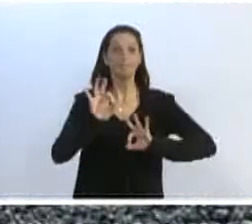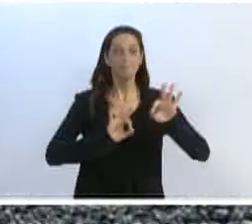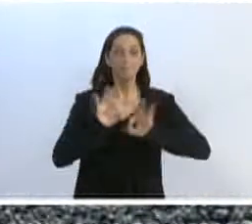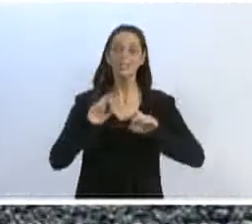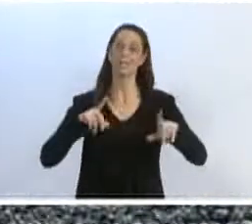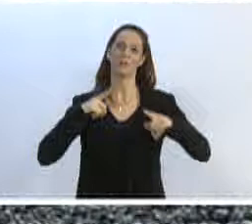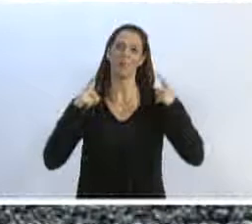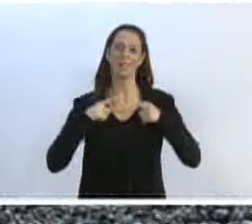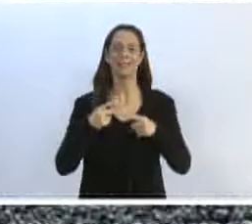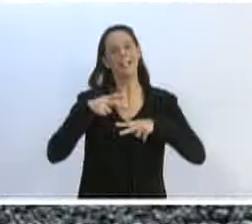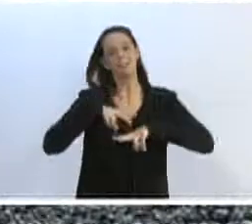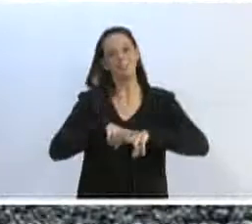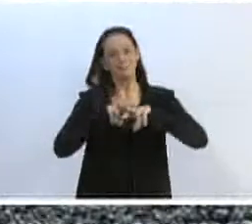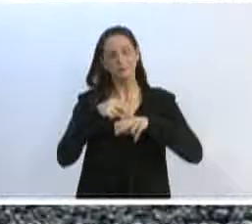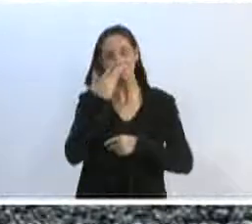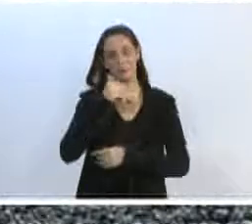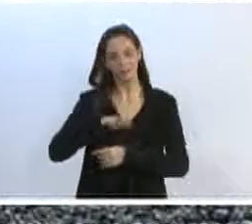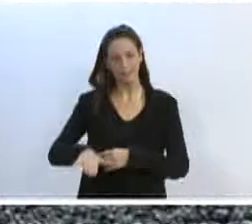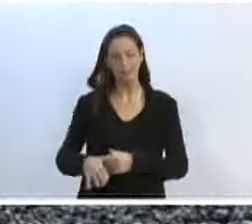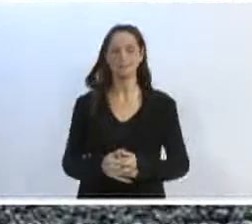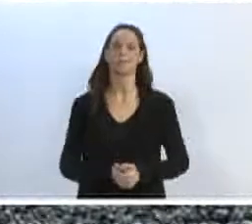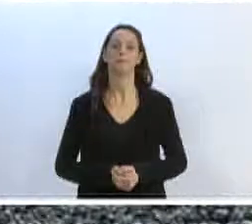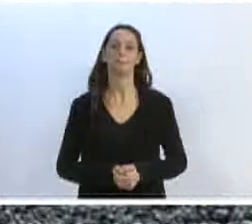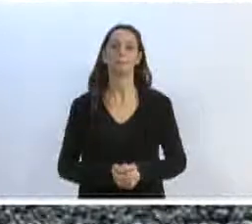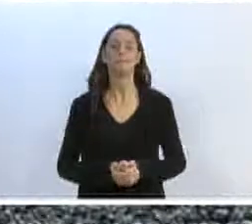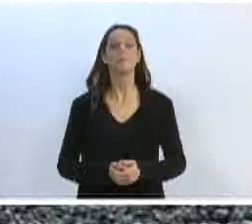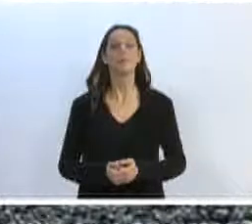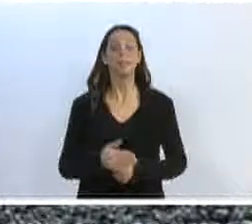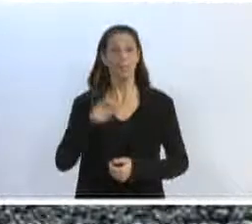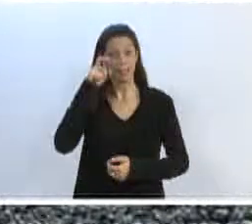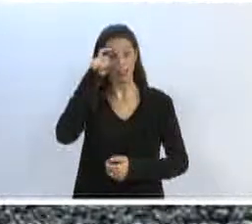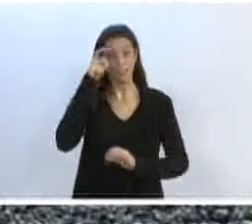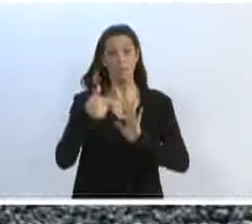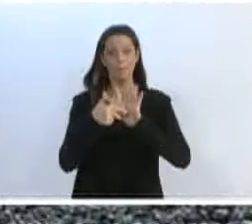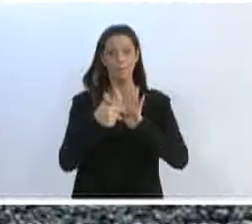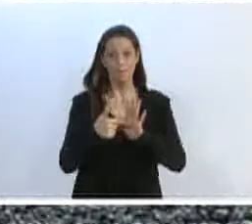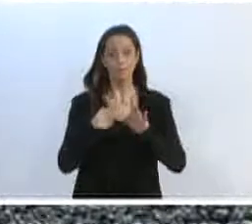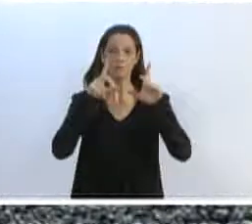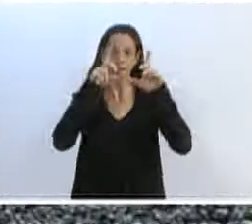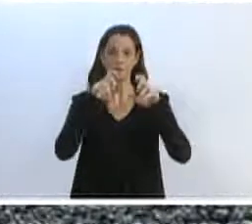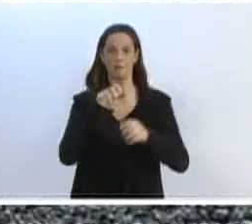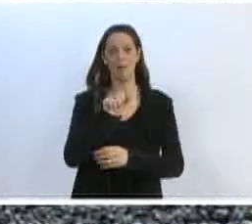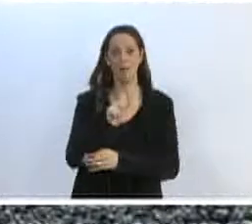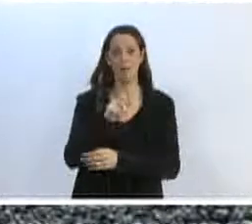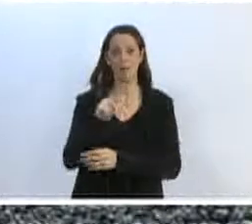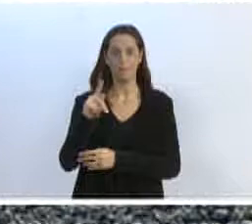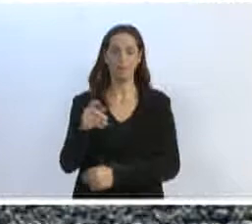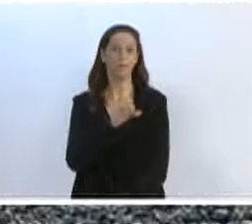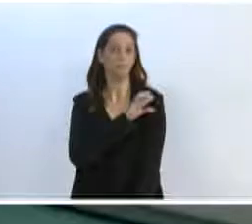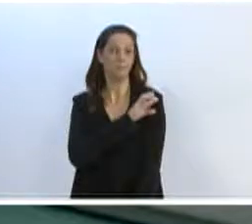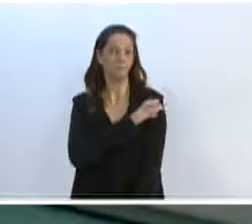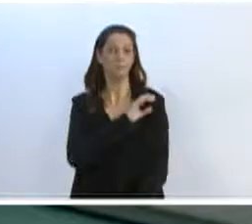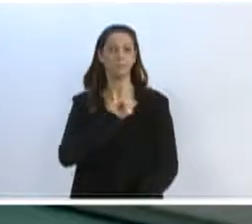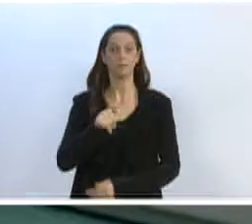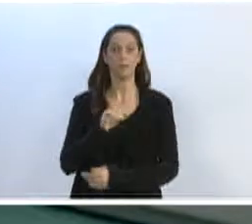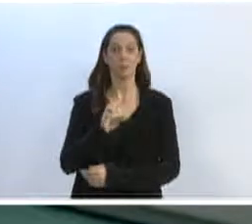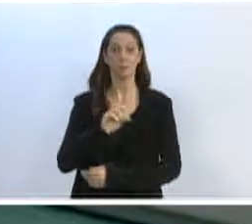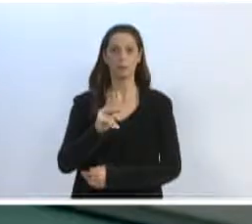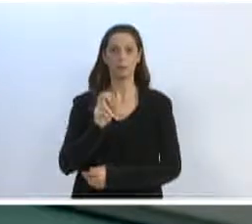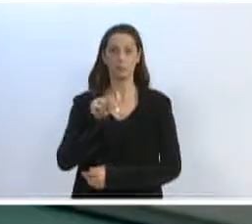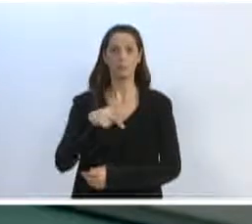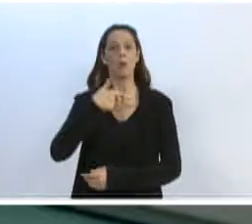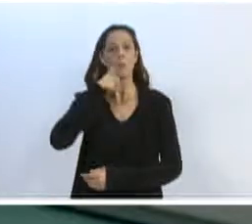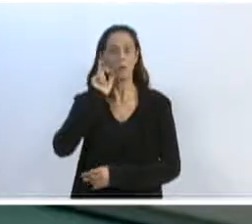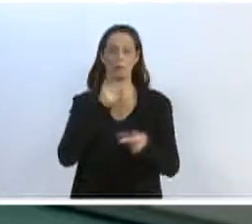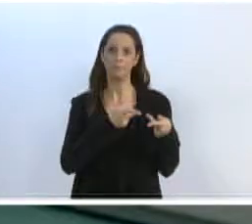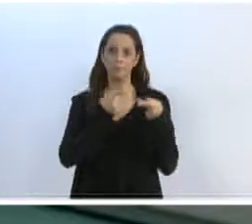dando sequência à série a foto é app do dos educação infantil jona com ontem que estive